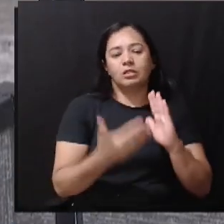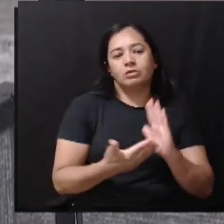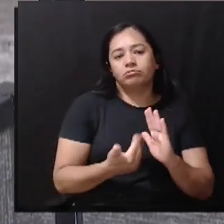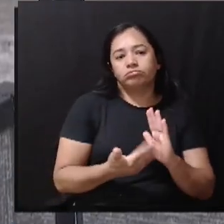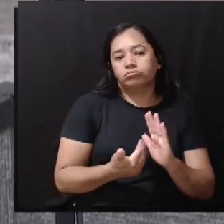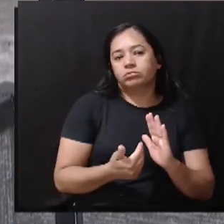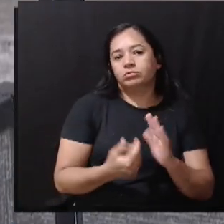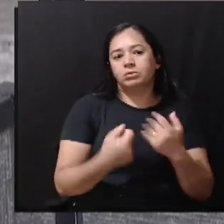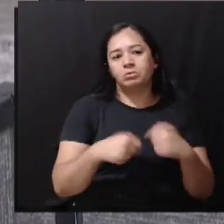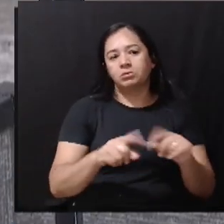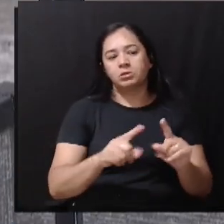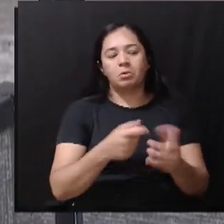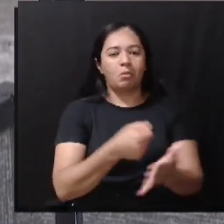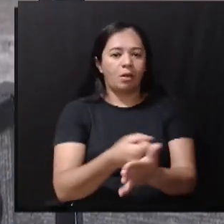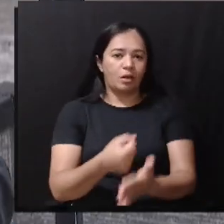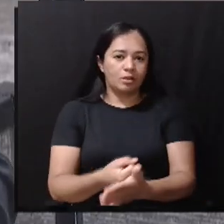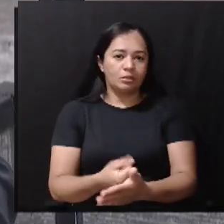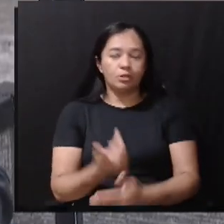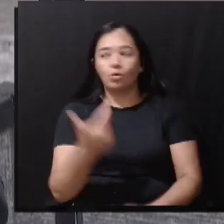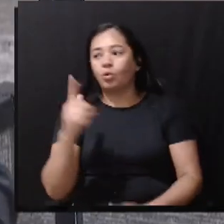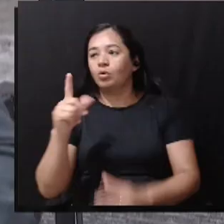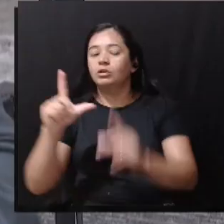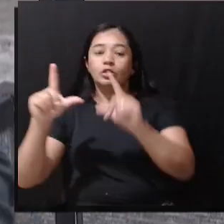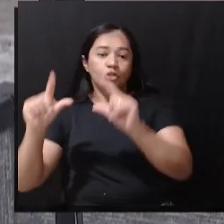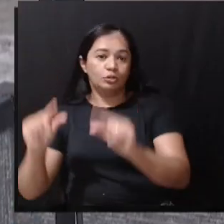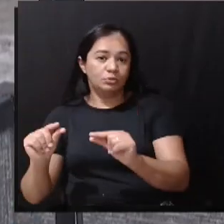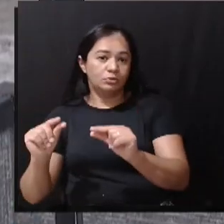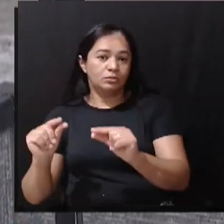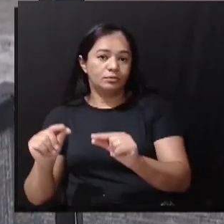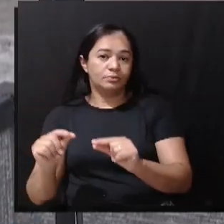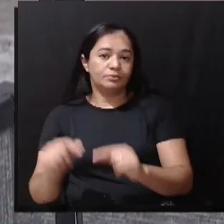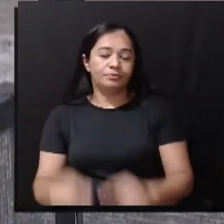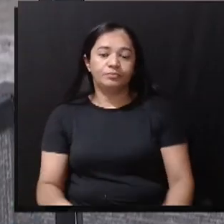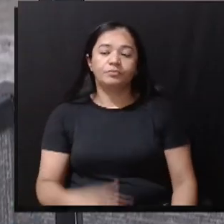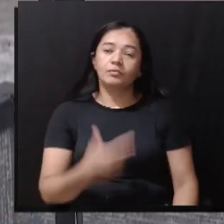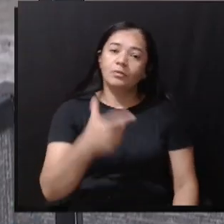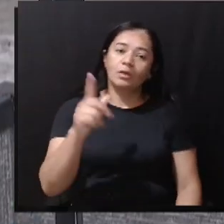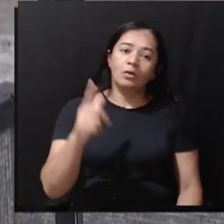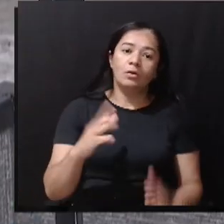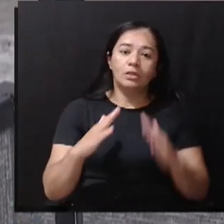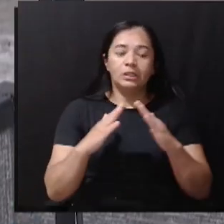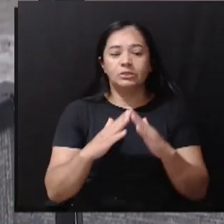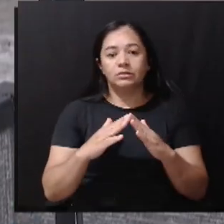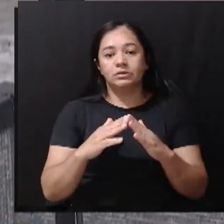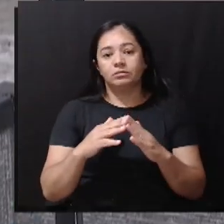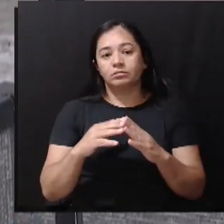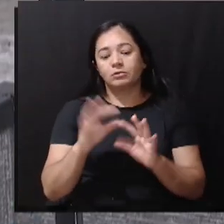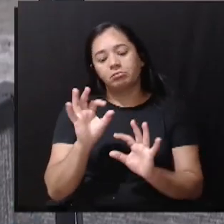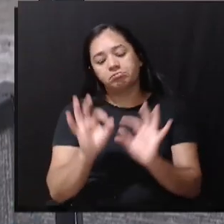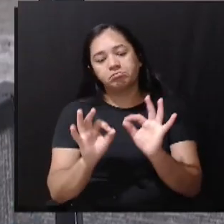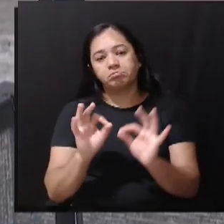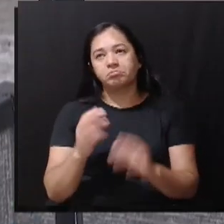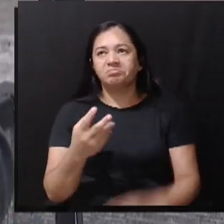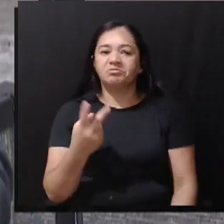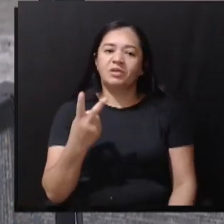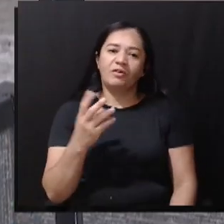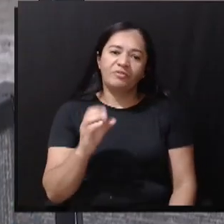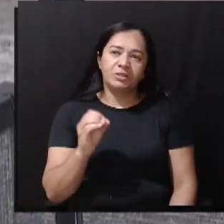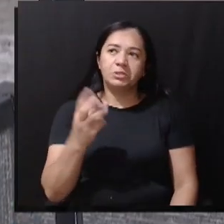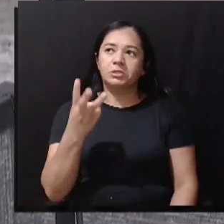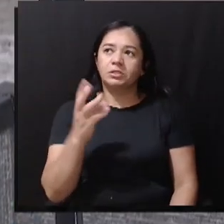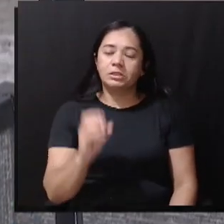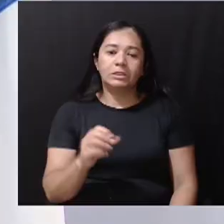tiveram redução e outras tiveram um reajuste de 20%, 30%, 10%